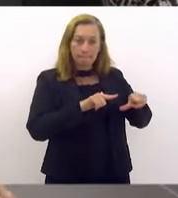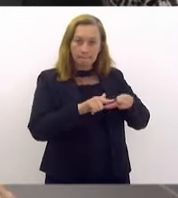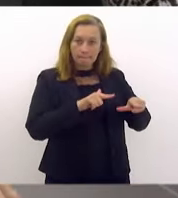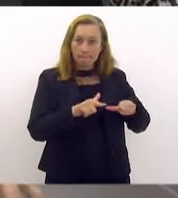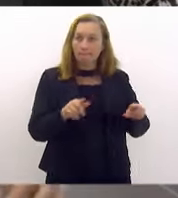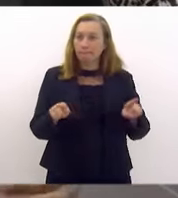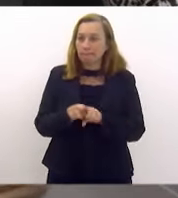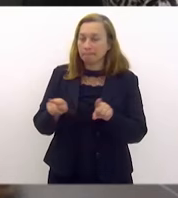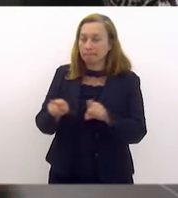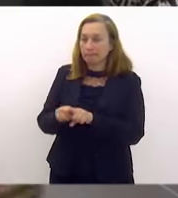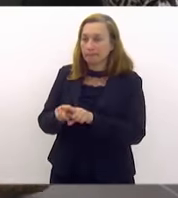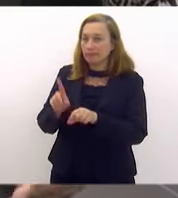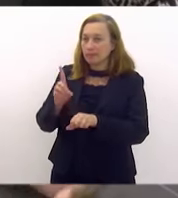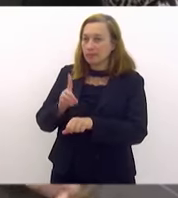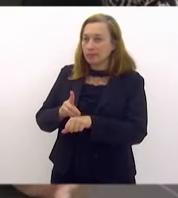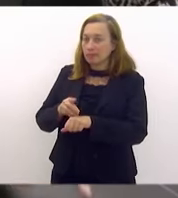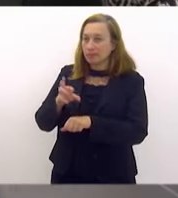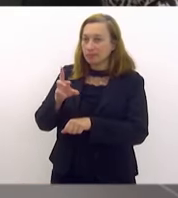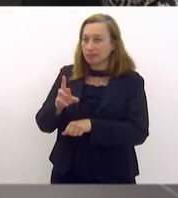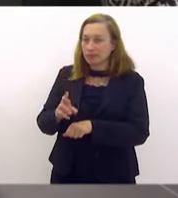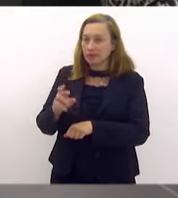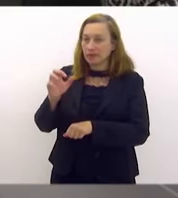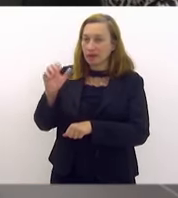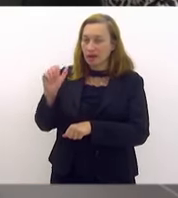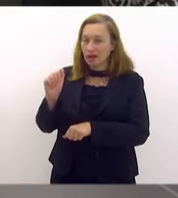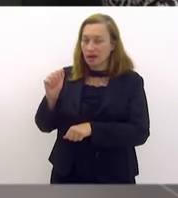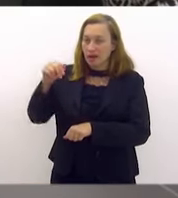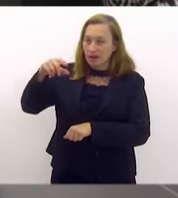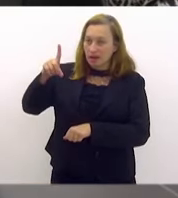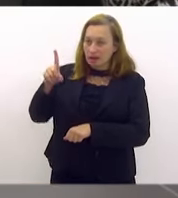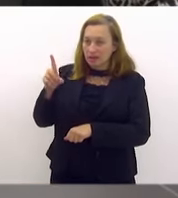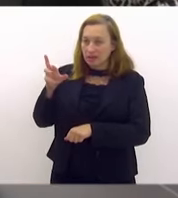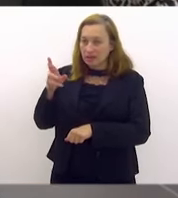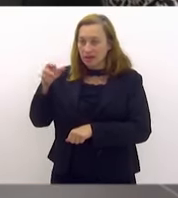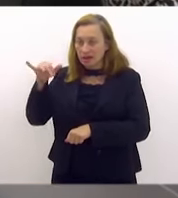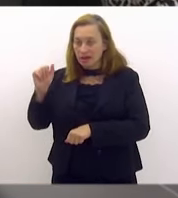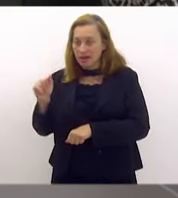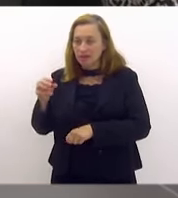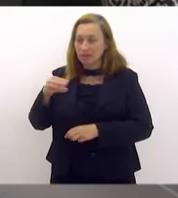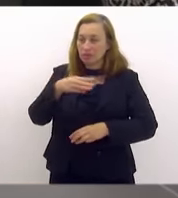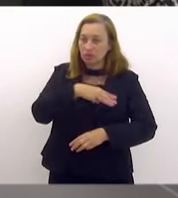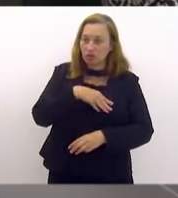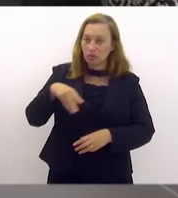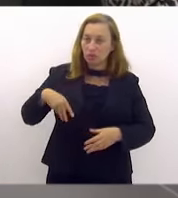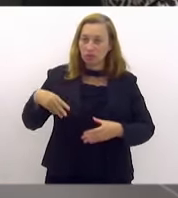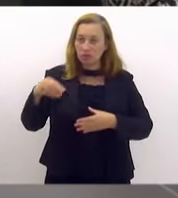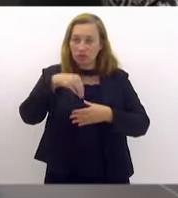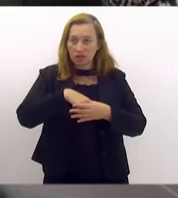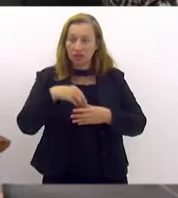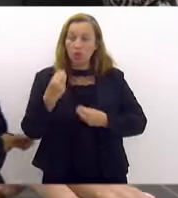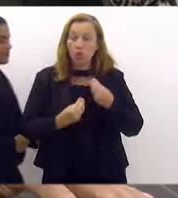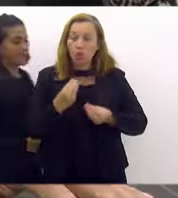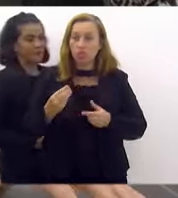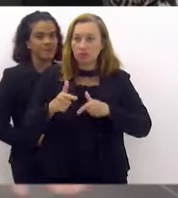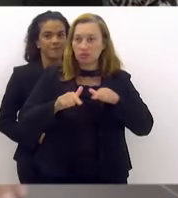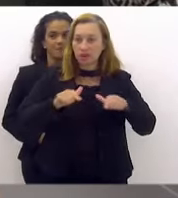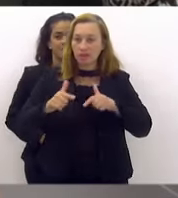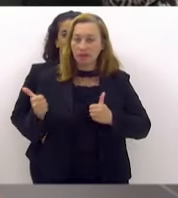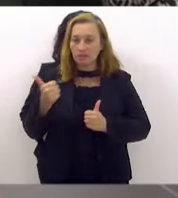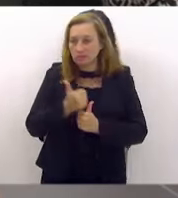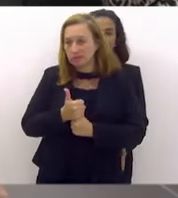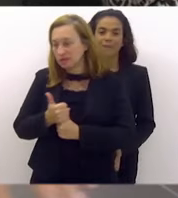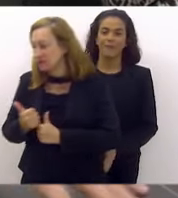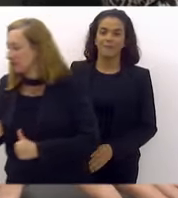que essa distinção vai servir para que os senhores entendam dentro do Ministério Público Como é o trabalho no que diz